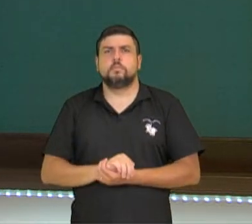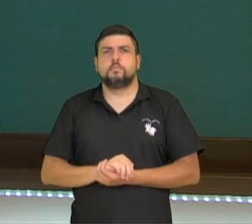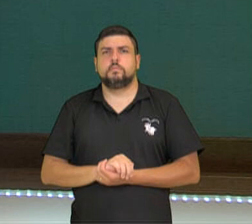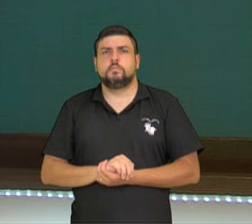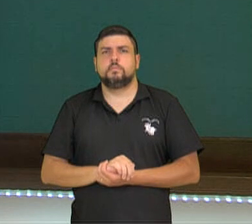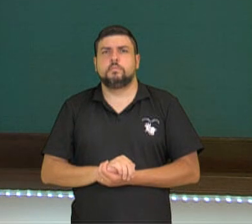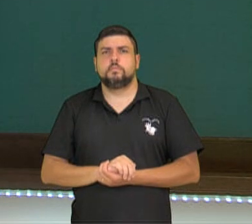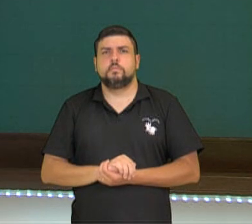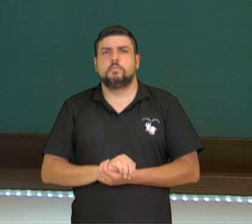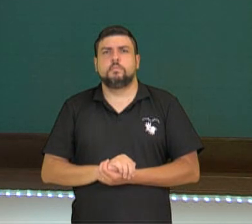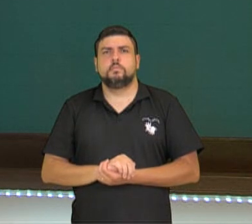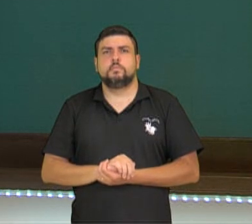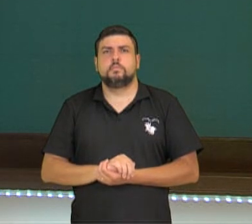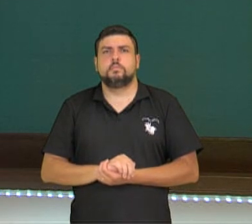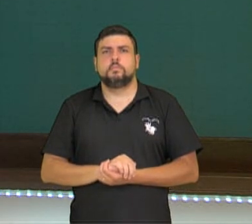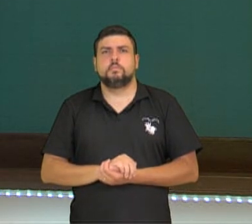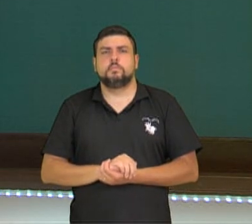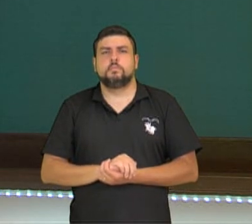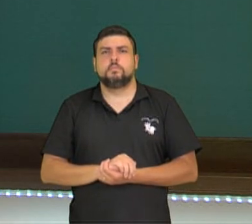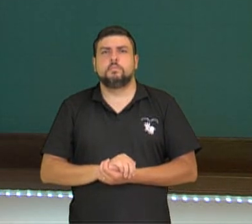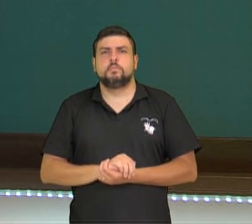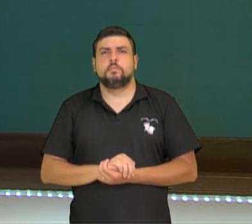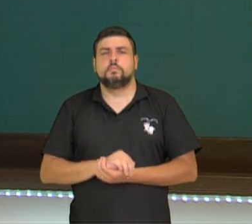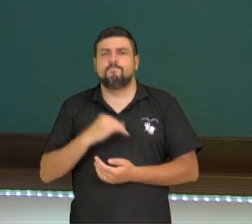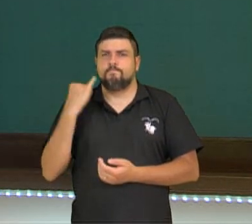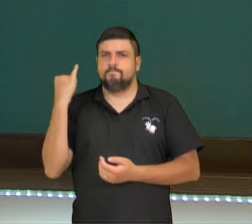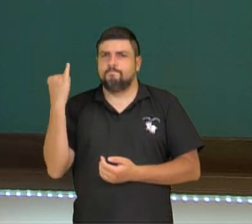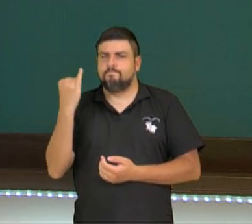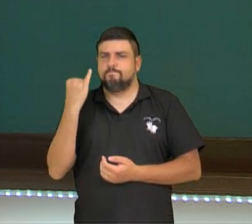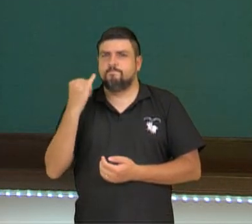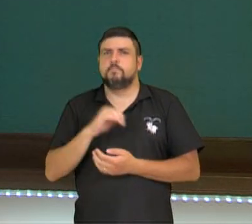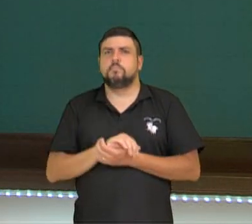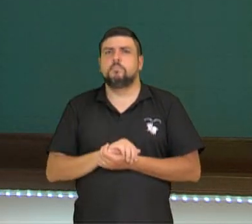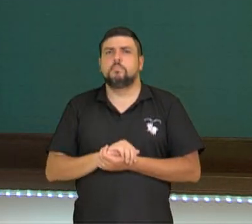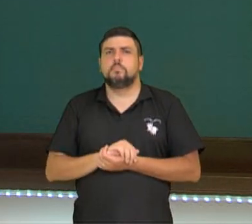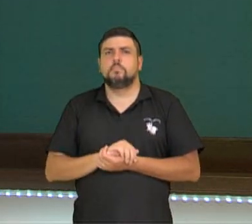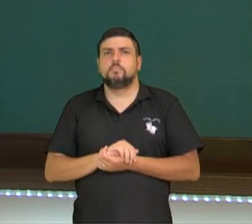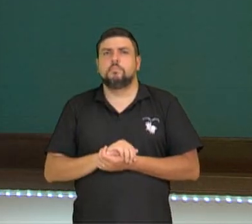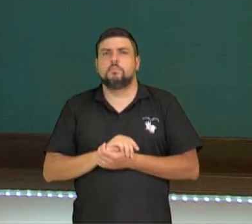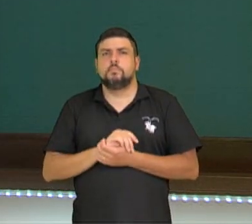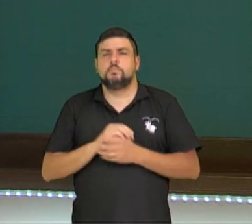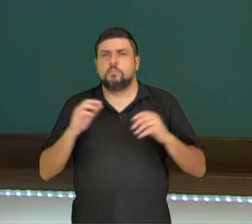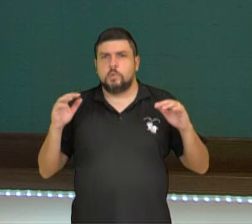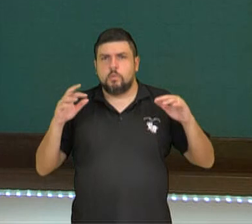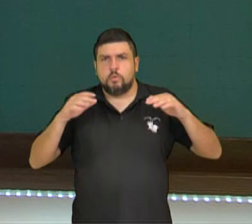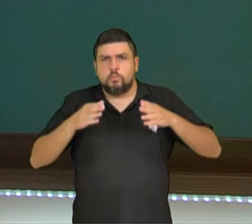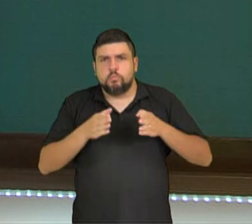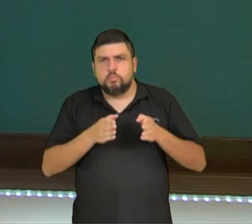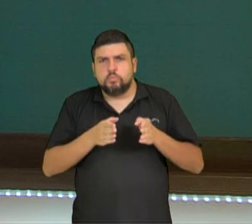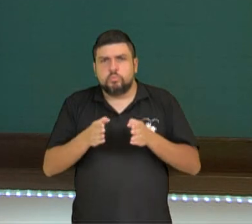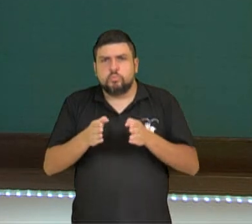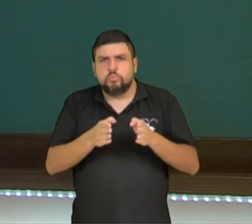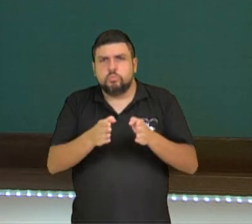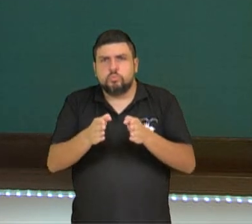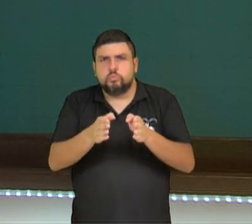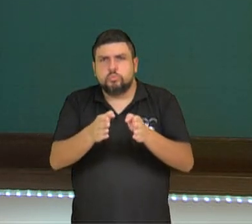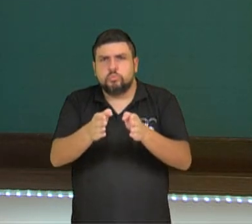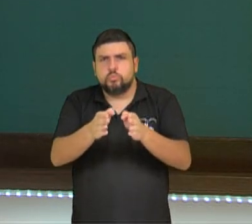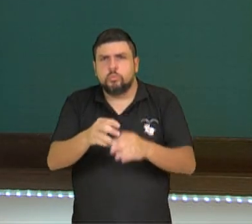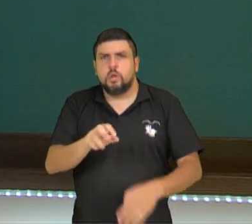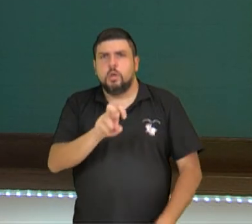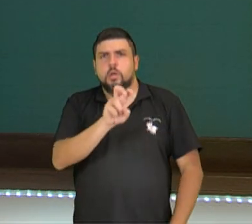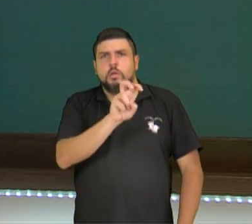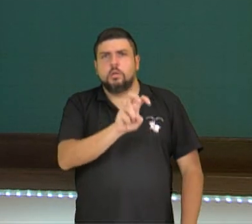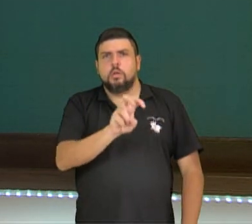rio Tibagi, certo? Importantíssimo. Ele tem uma extensão ali de 550 quilômetros,